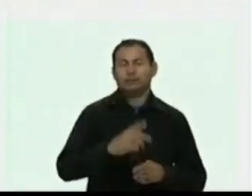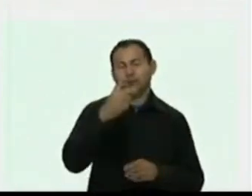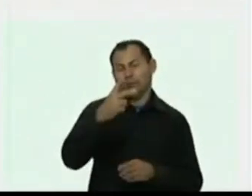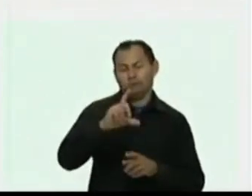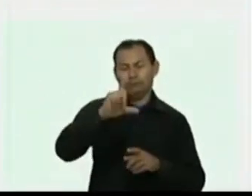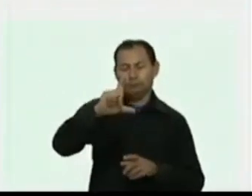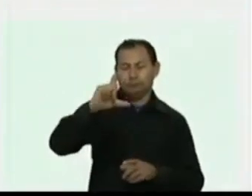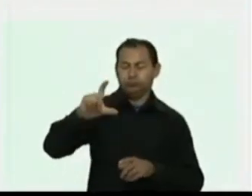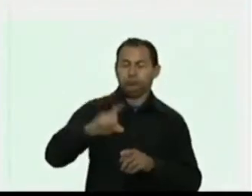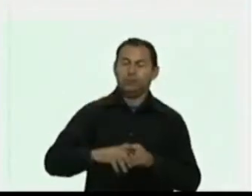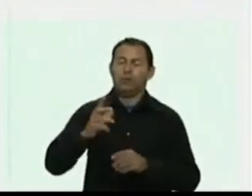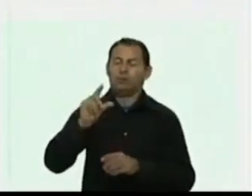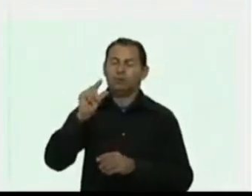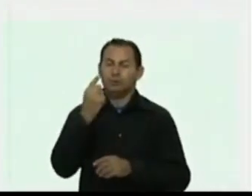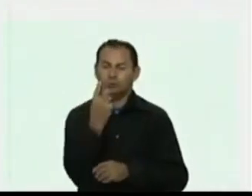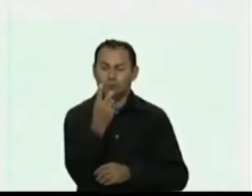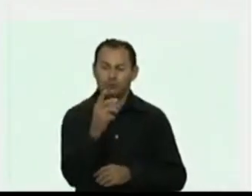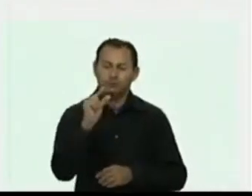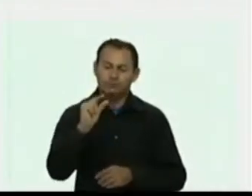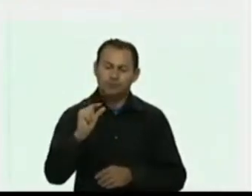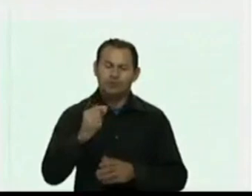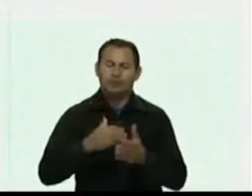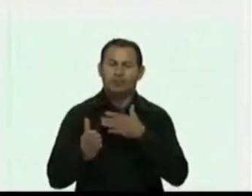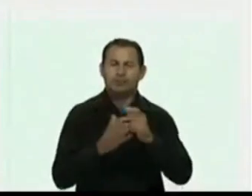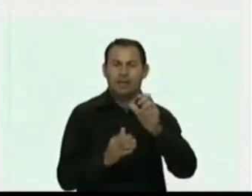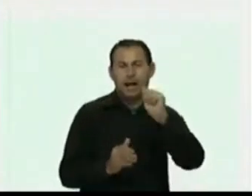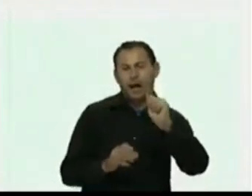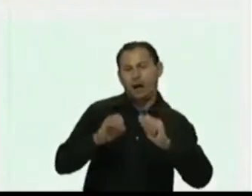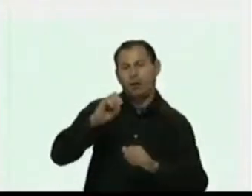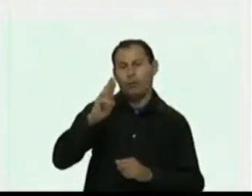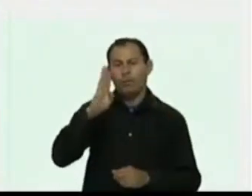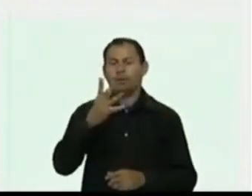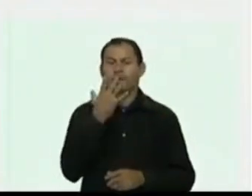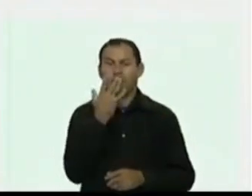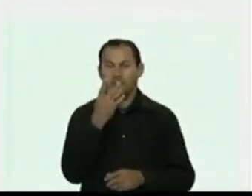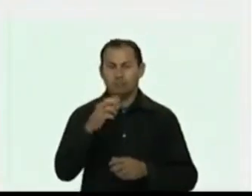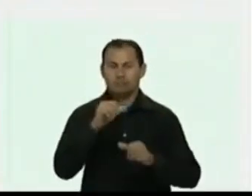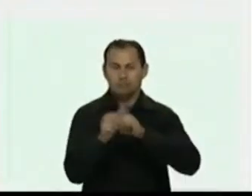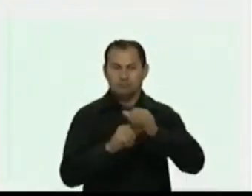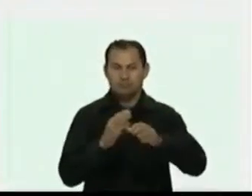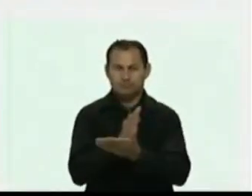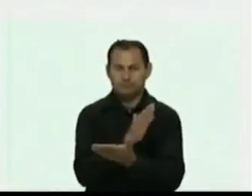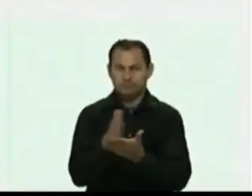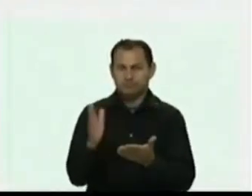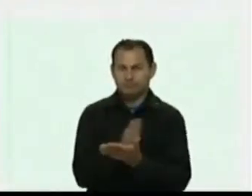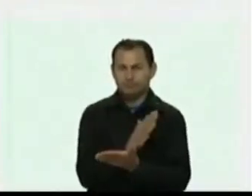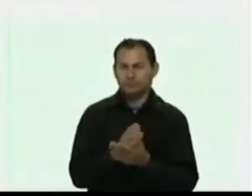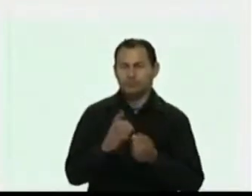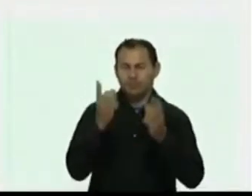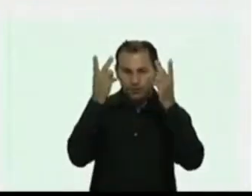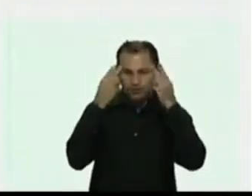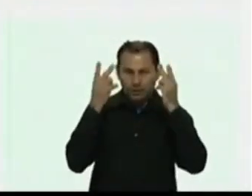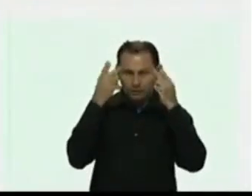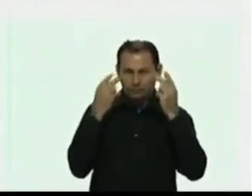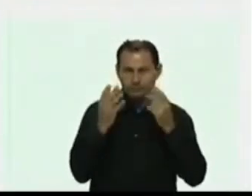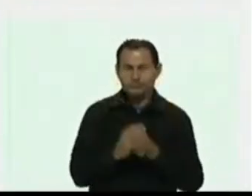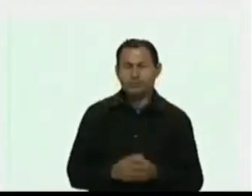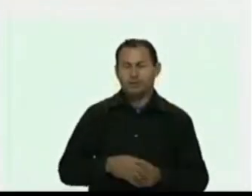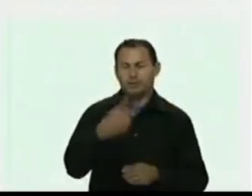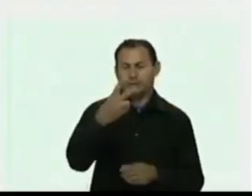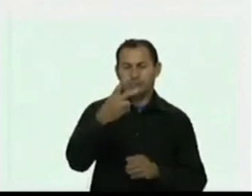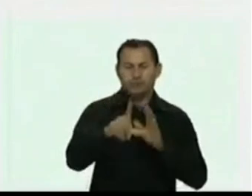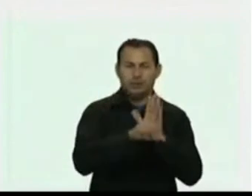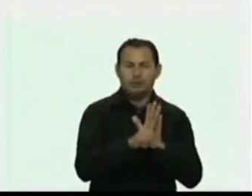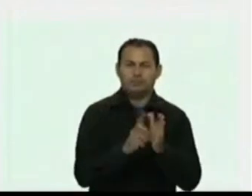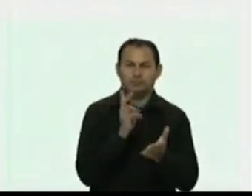recessivos, independente de qual se é A ou B, e aí você vai ter essa variação de cor aí, com essa distribuição normal. Então, a segunda lei